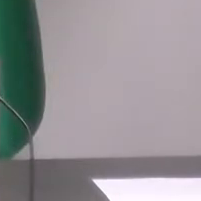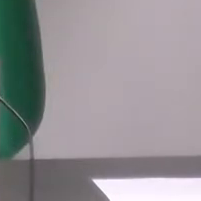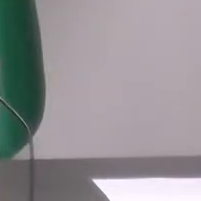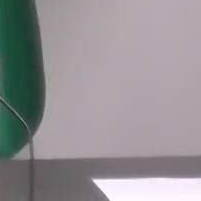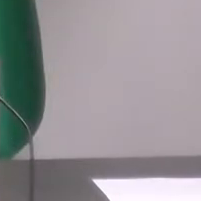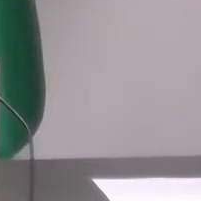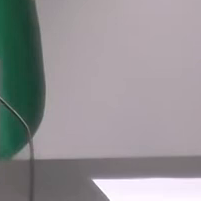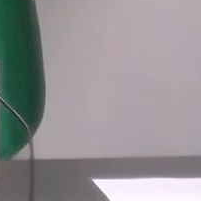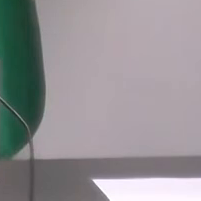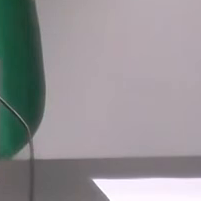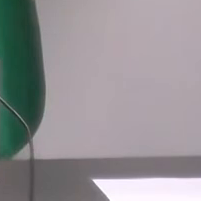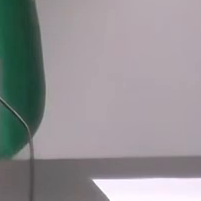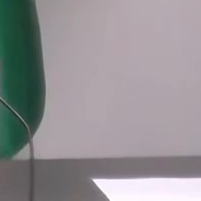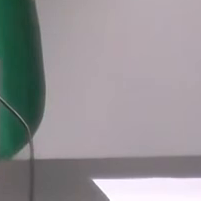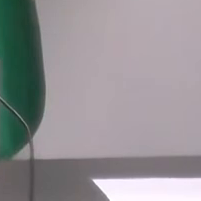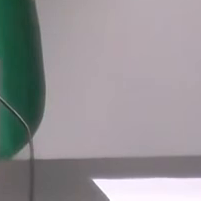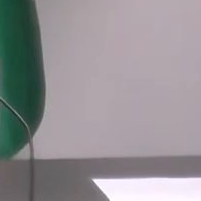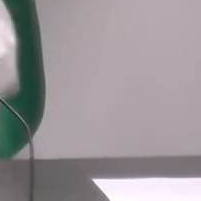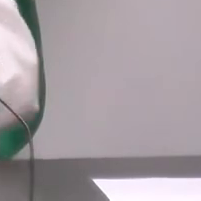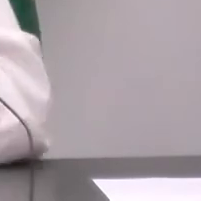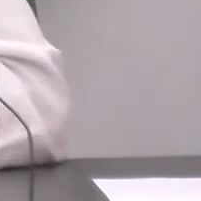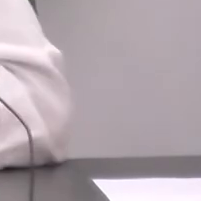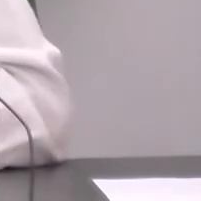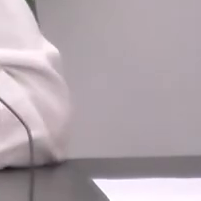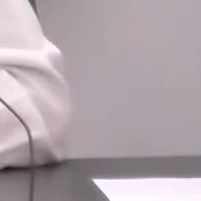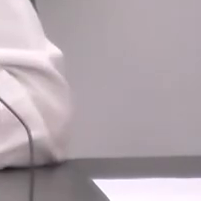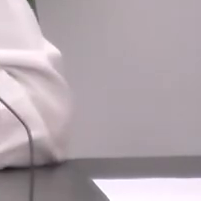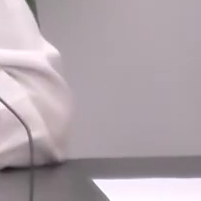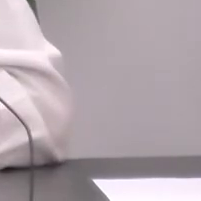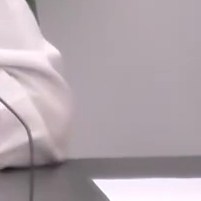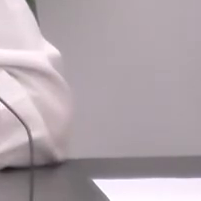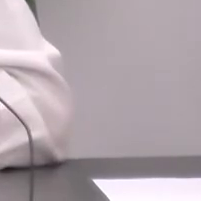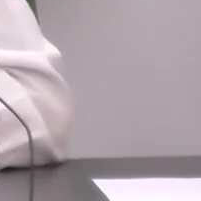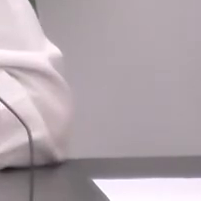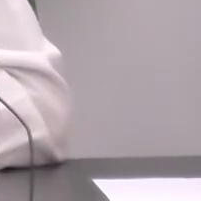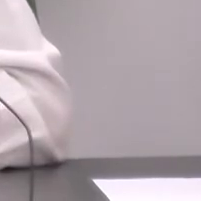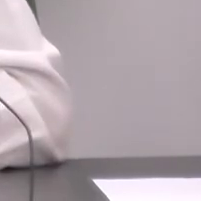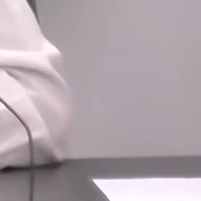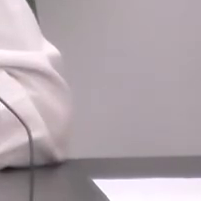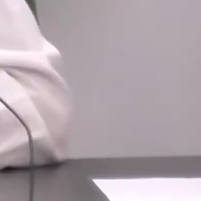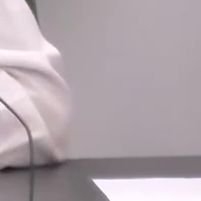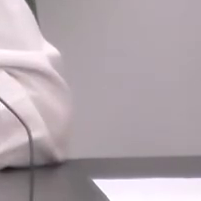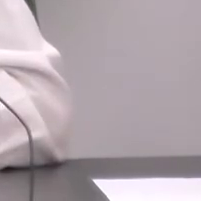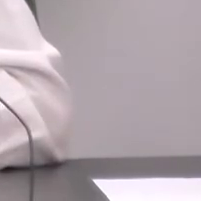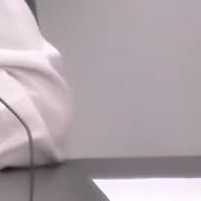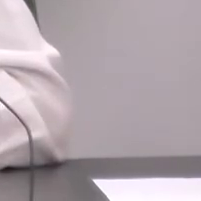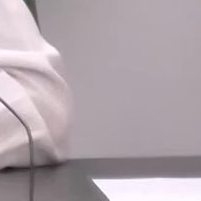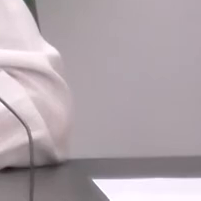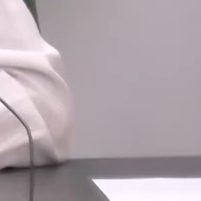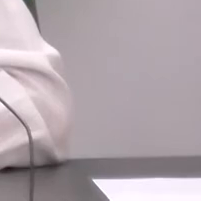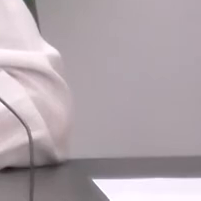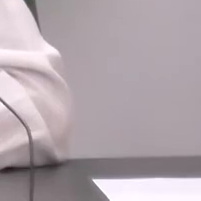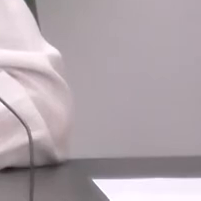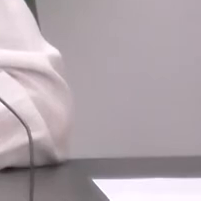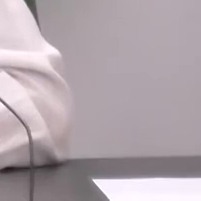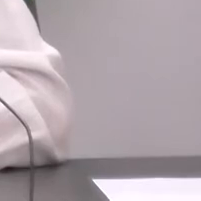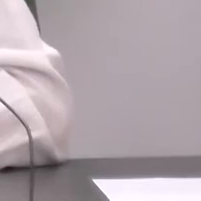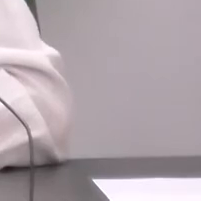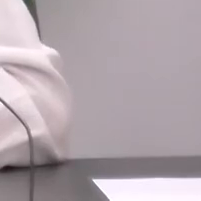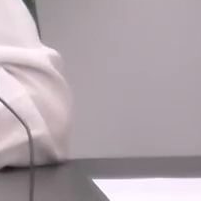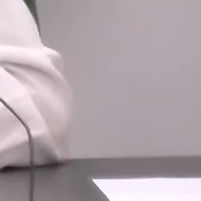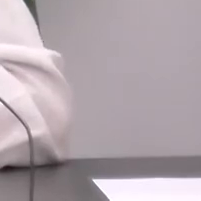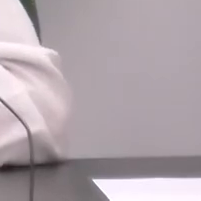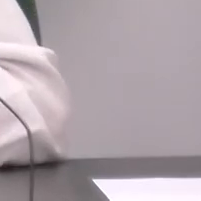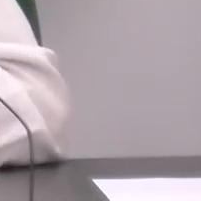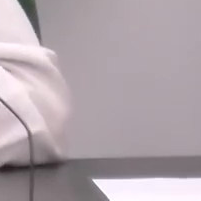em dez batalhões aqui do Rio e a pergunta ela se já tivesse câmeras em São Paulo reduziu oitenta por cento